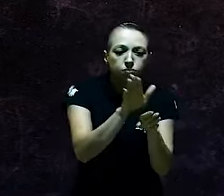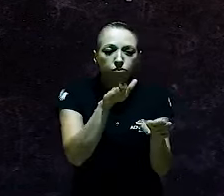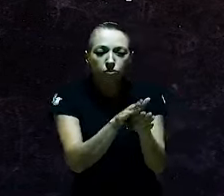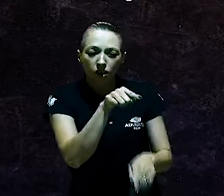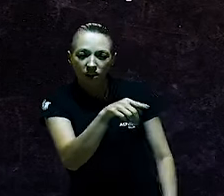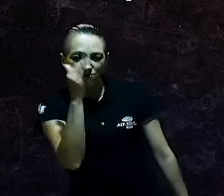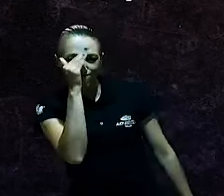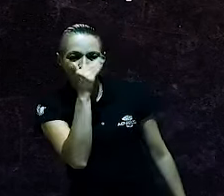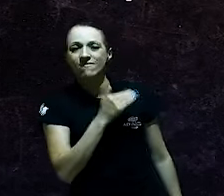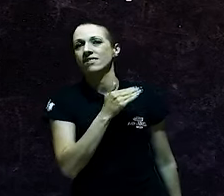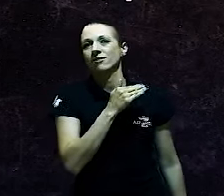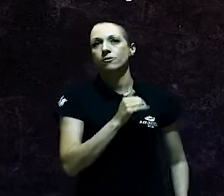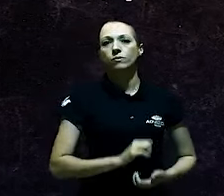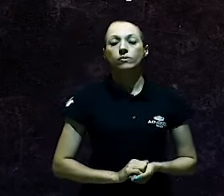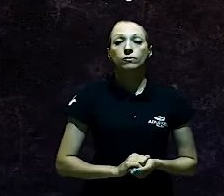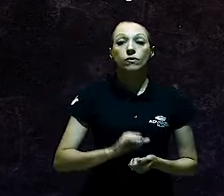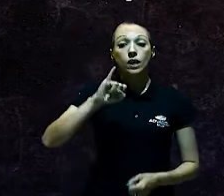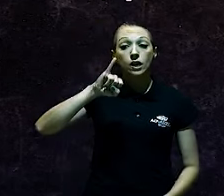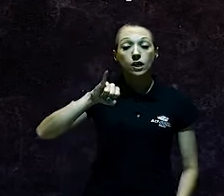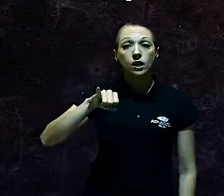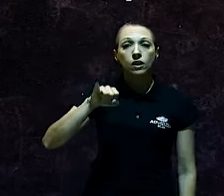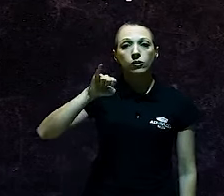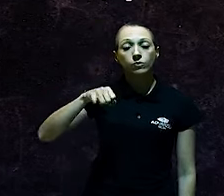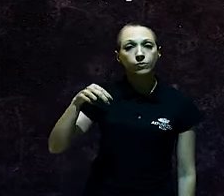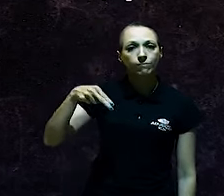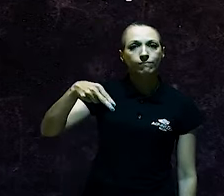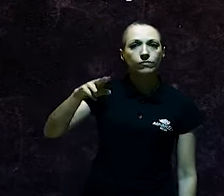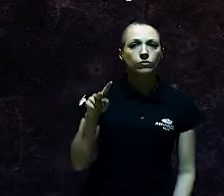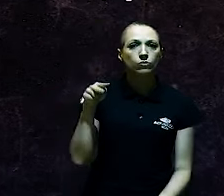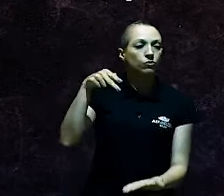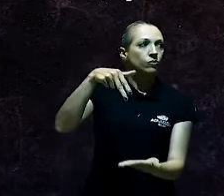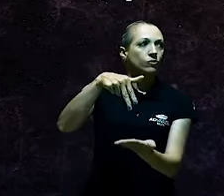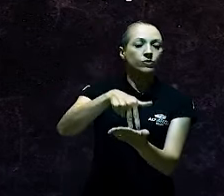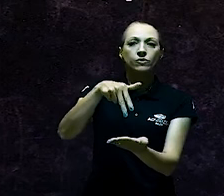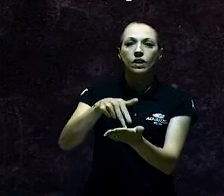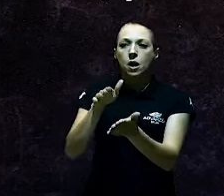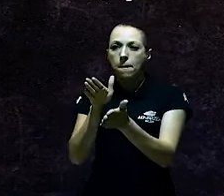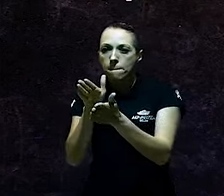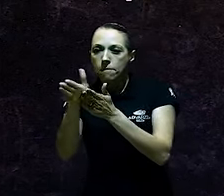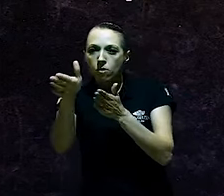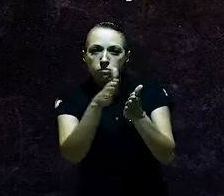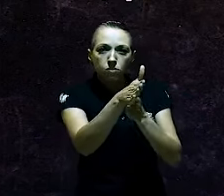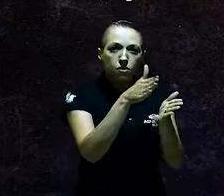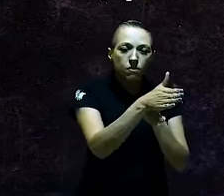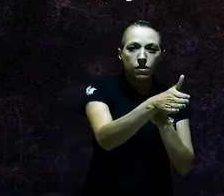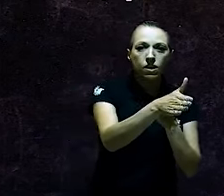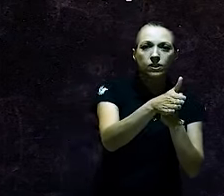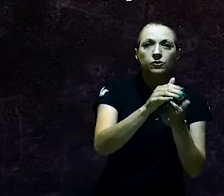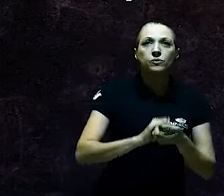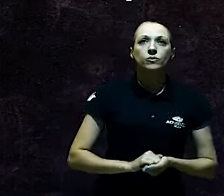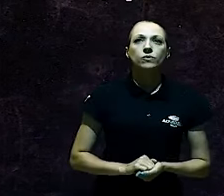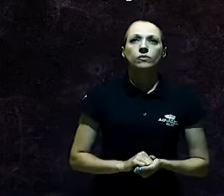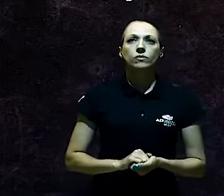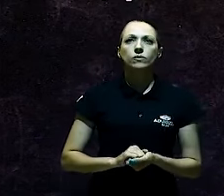presença. Jonas se levantou, mas para fugir da presença do Senhor para Tarsis, desceu